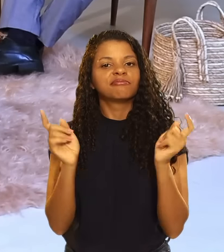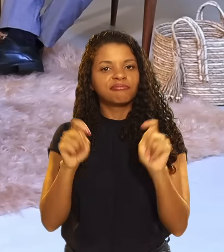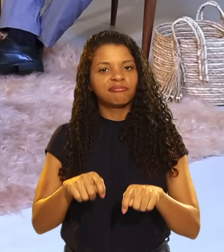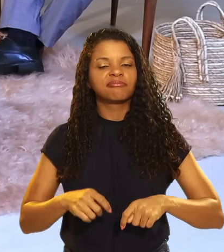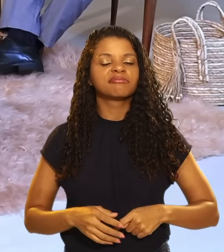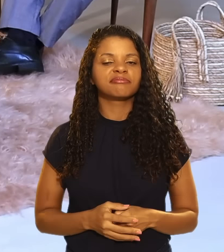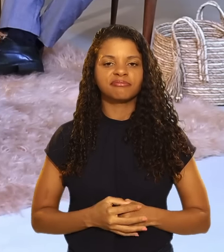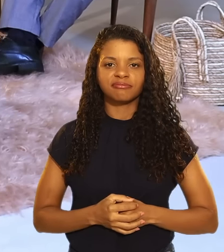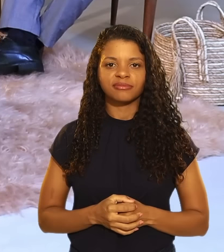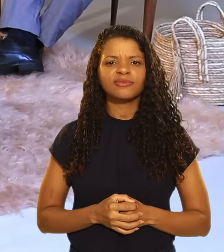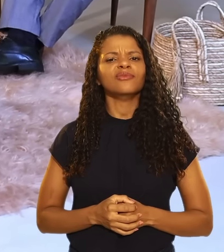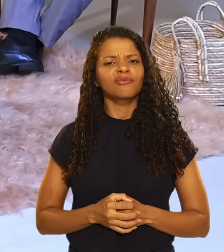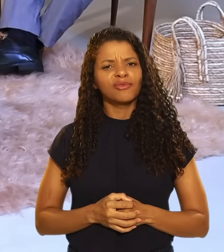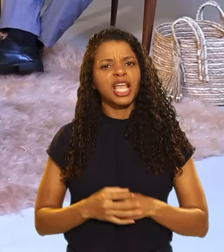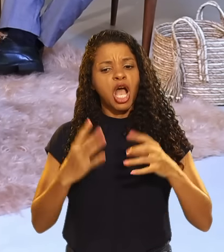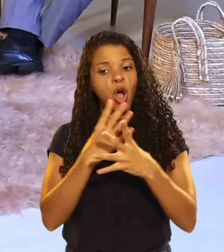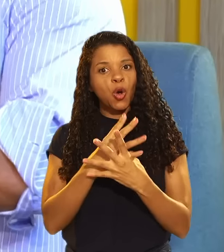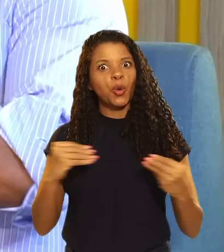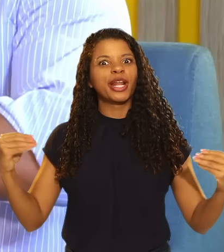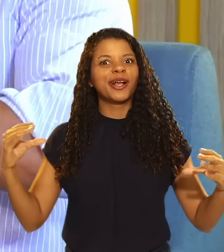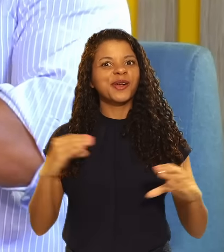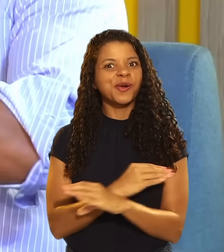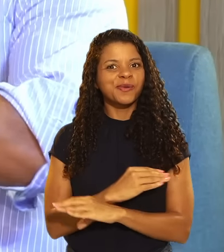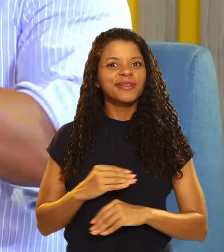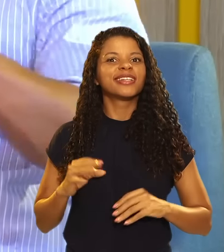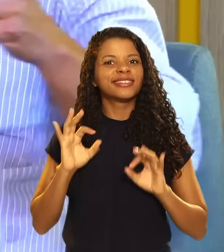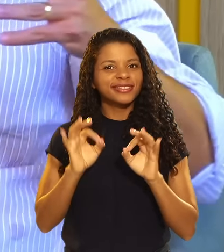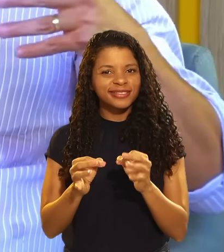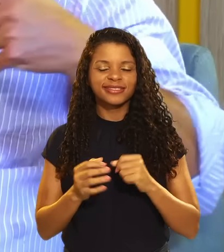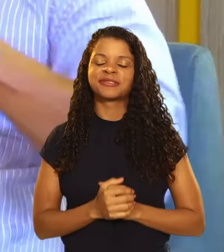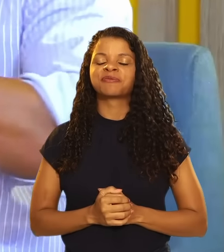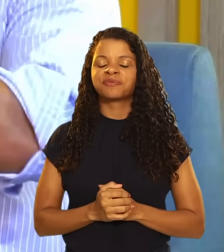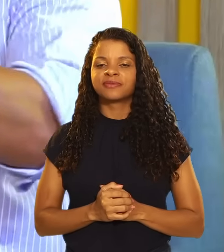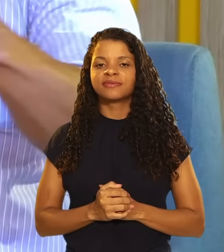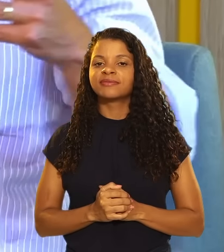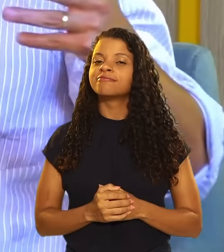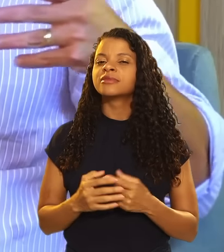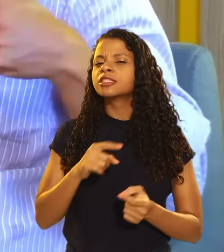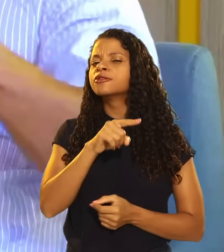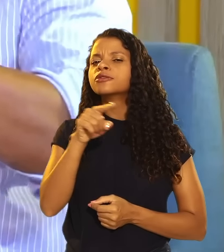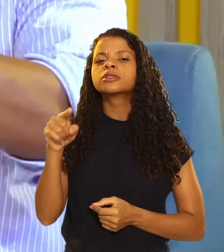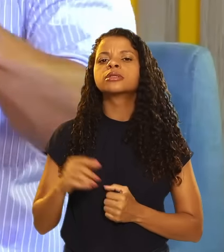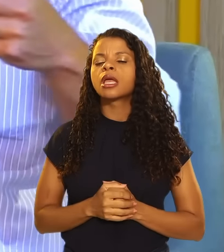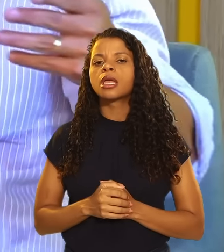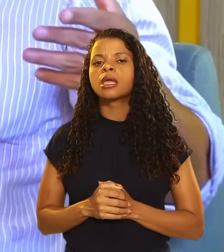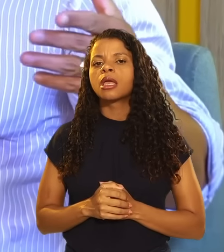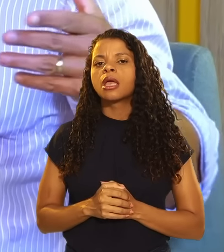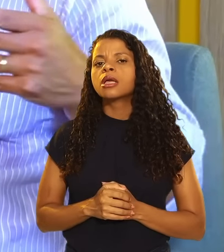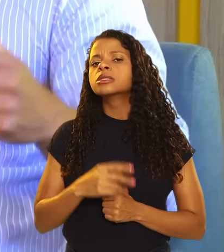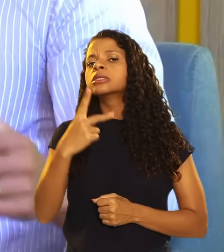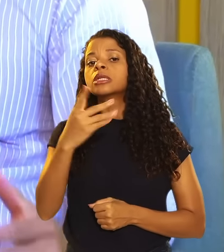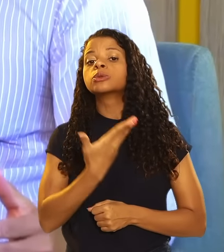Uma cura completa, né? E já a reflexão que a gente faz dessa lição, né? Quem é que você está circulando em sua volta, né? Quais são os seus